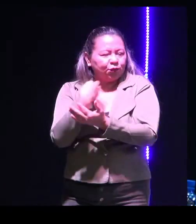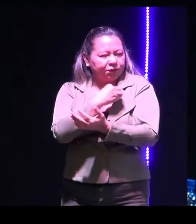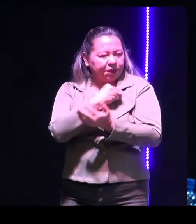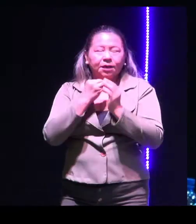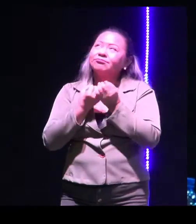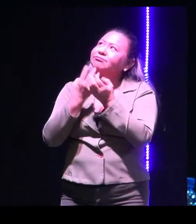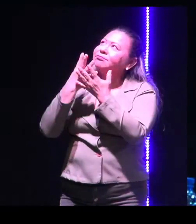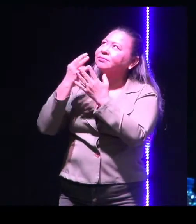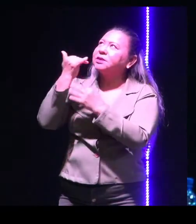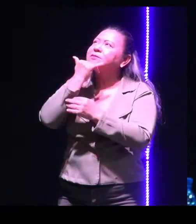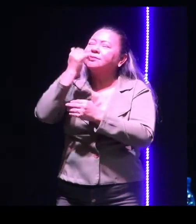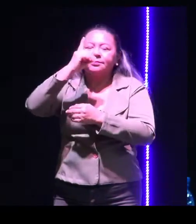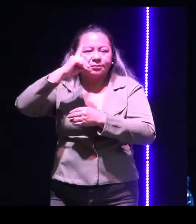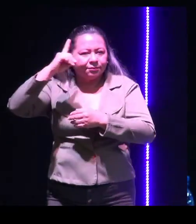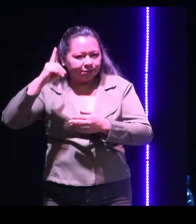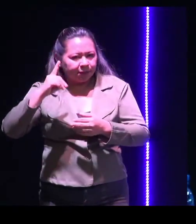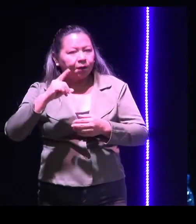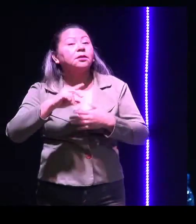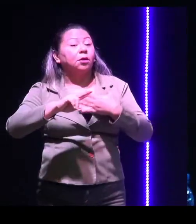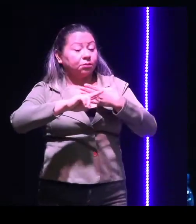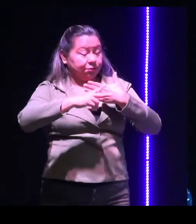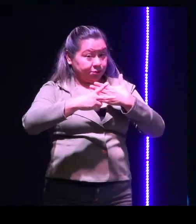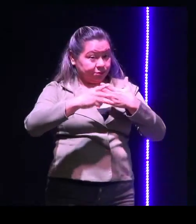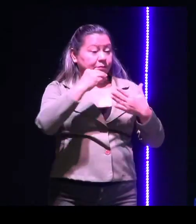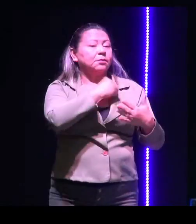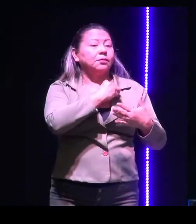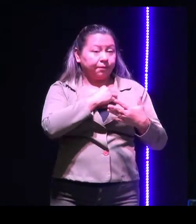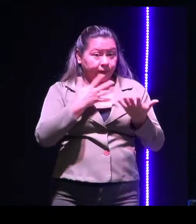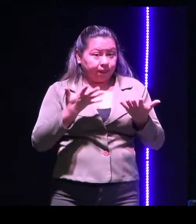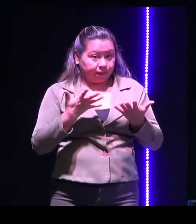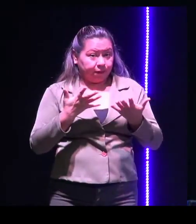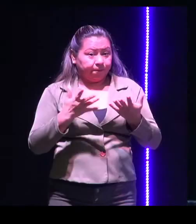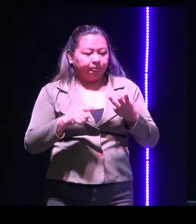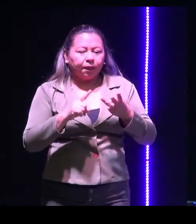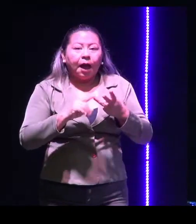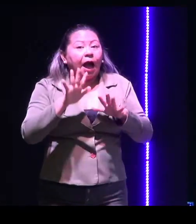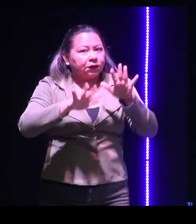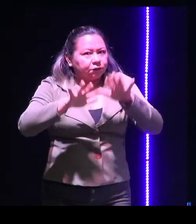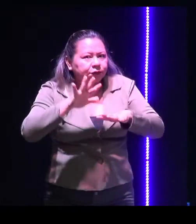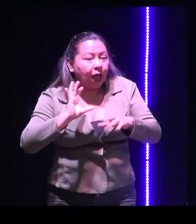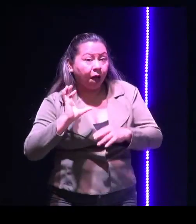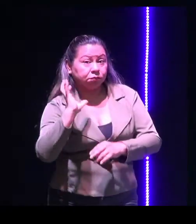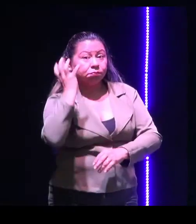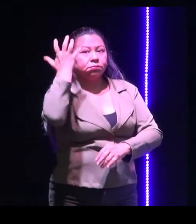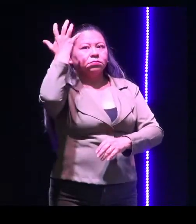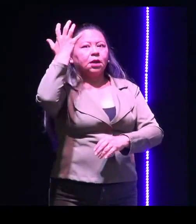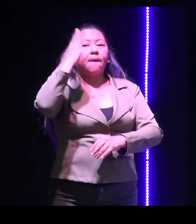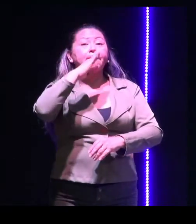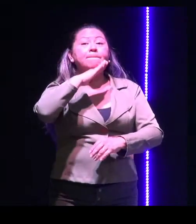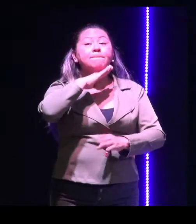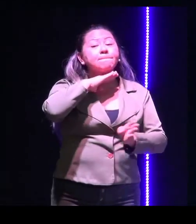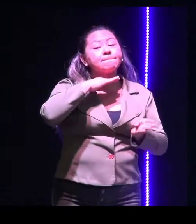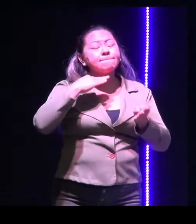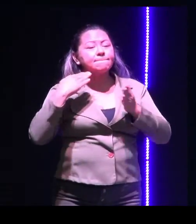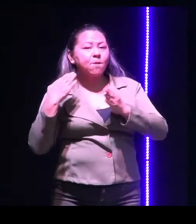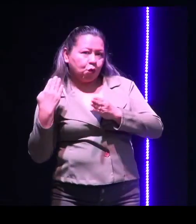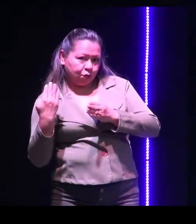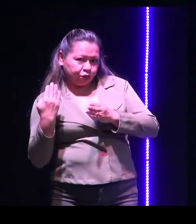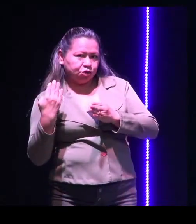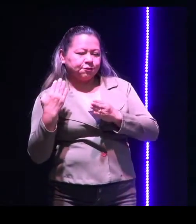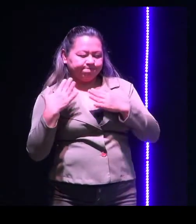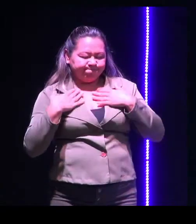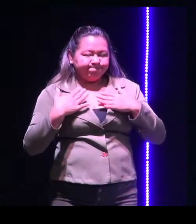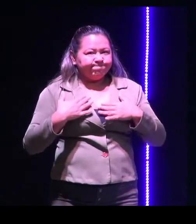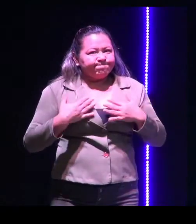O pecado tem suas consequências e muitas vezes até a morte física. A morte física. E também a